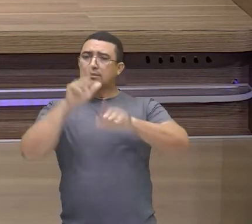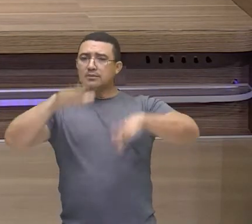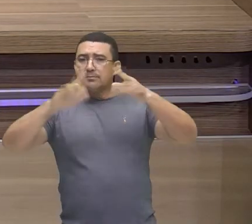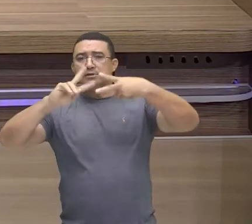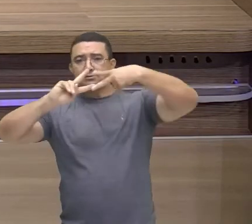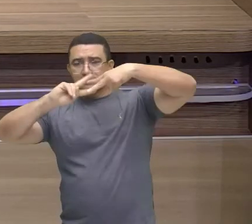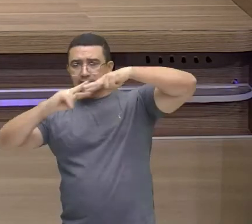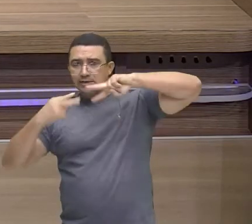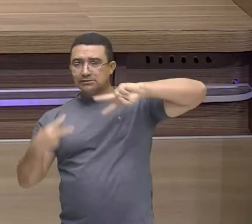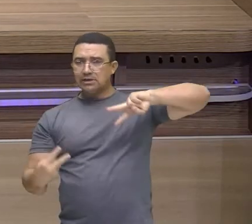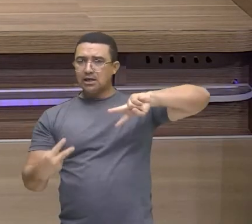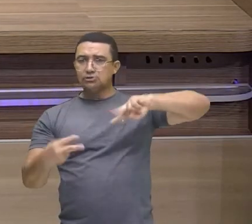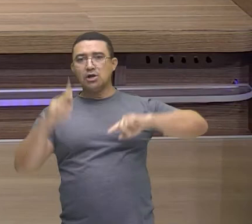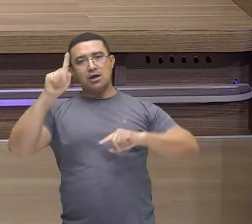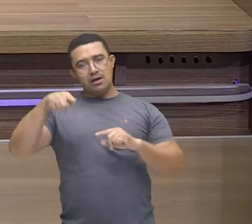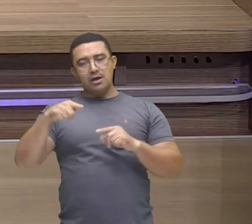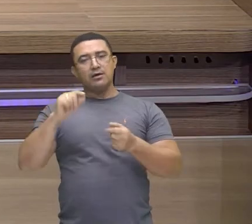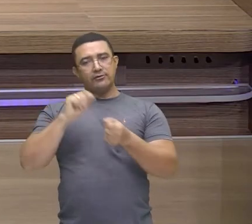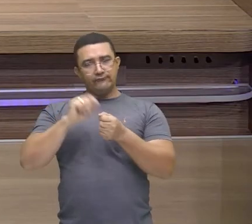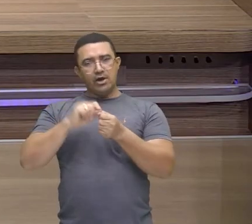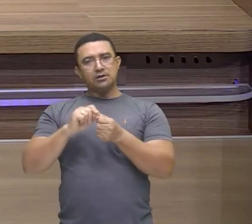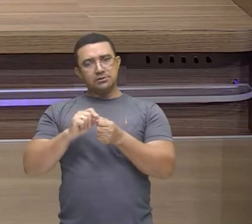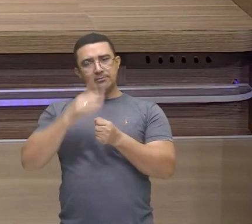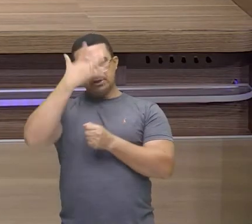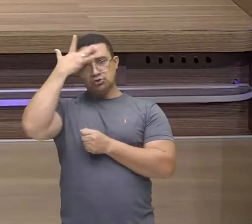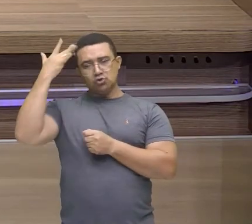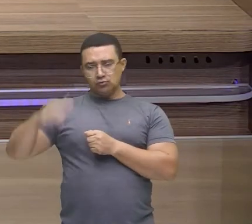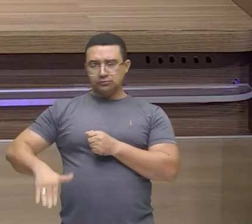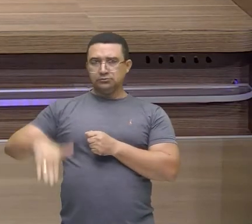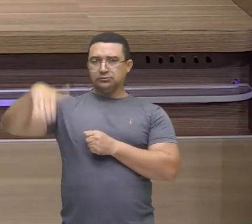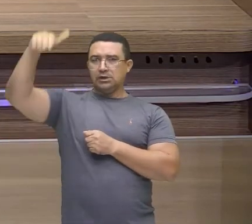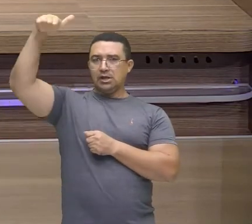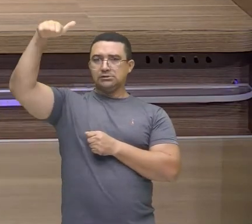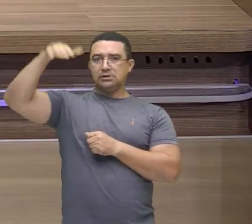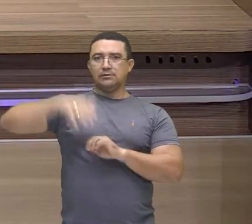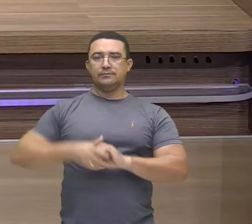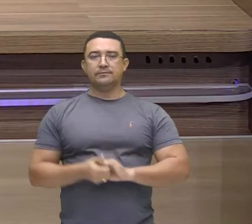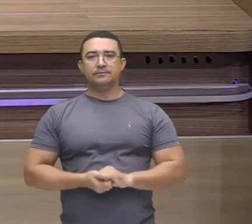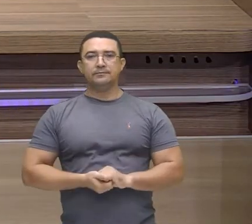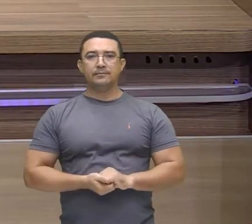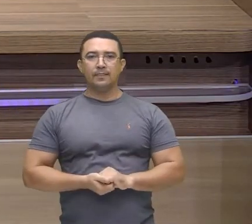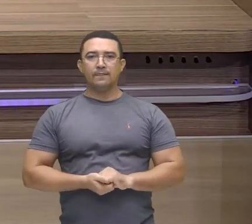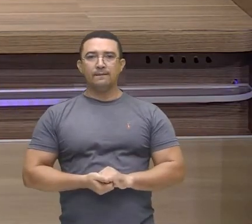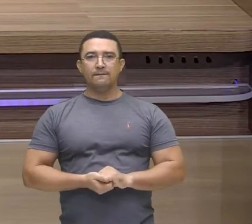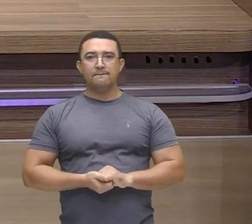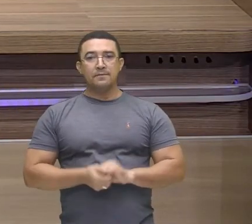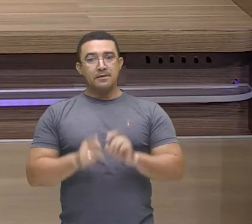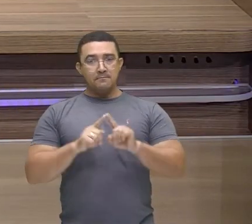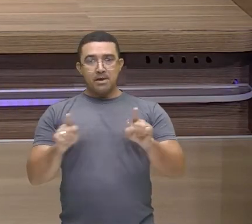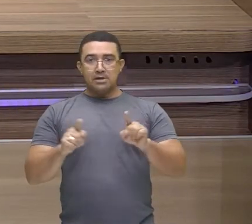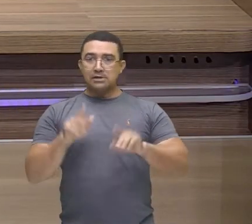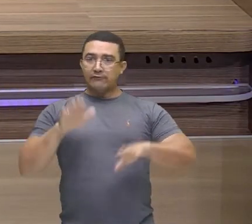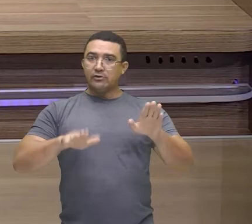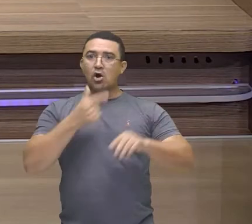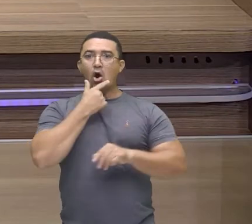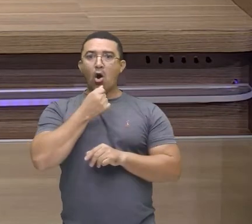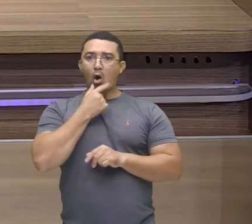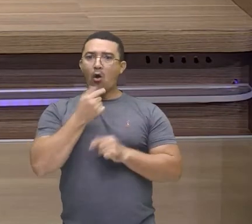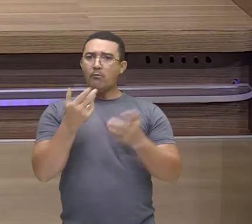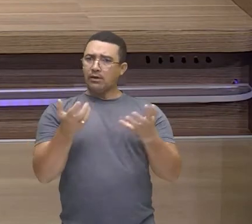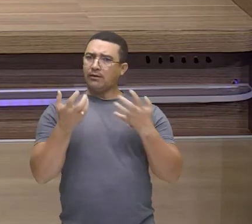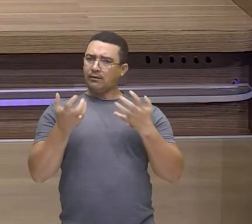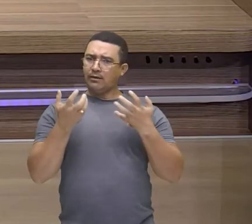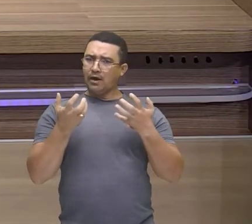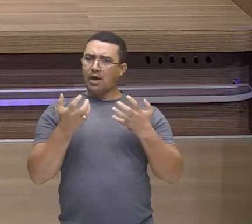é isso que faz crescer. Agora, o que a gente se assusta é que os meninos querem ficar grande e começam a fazer